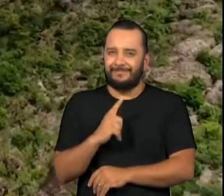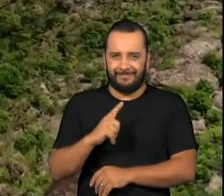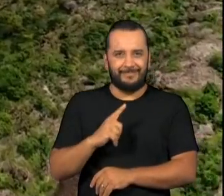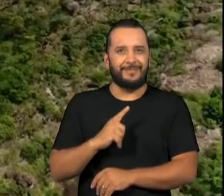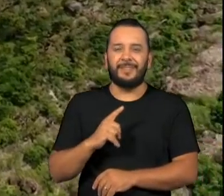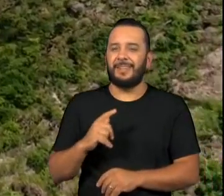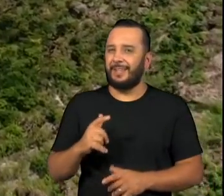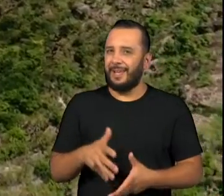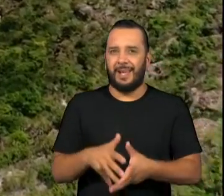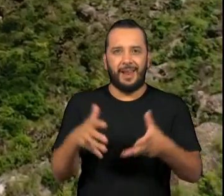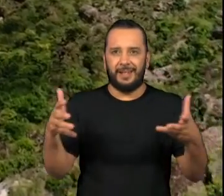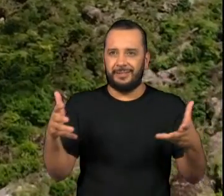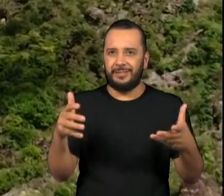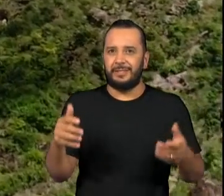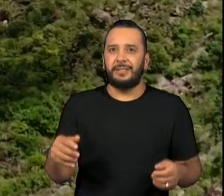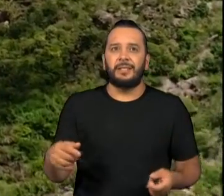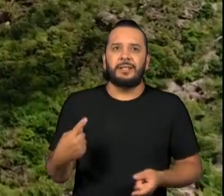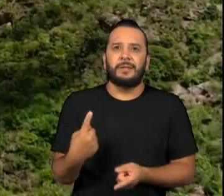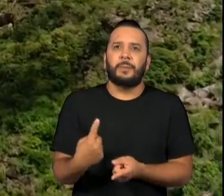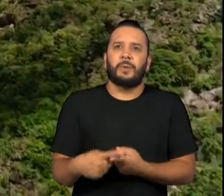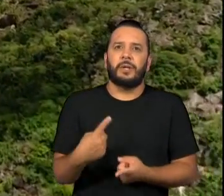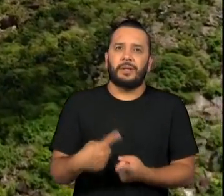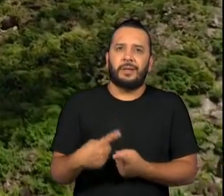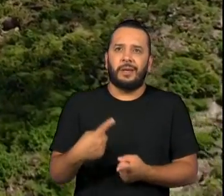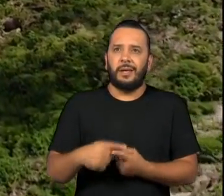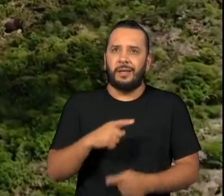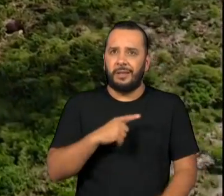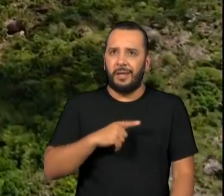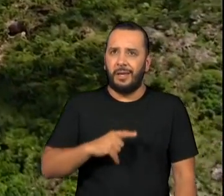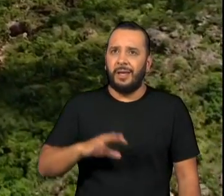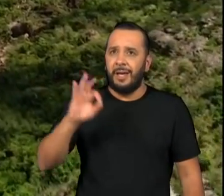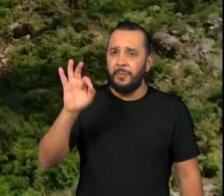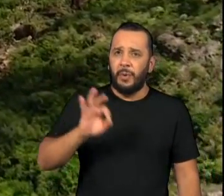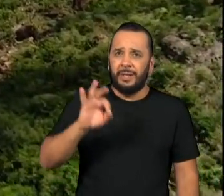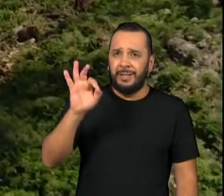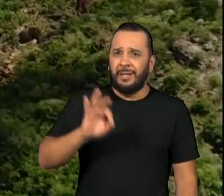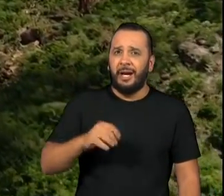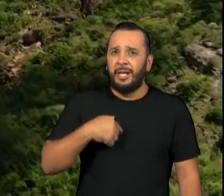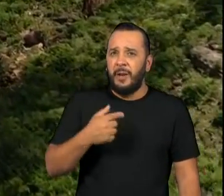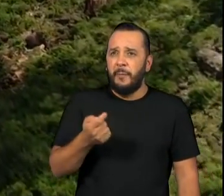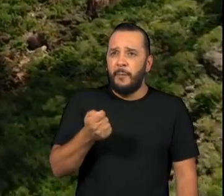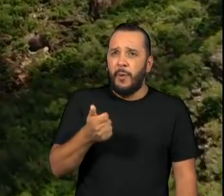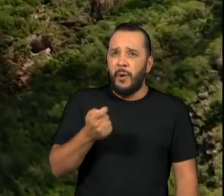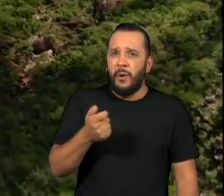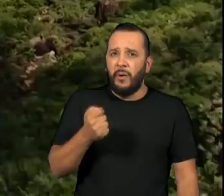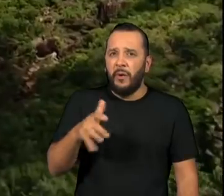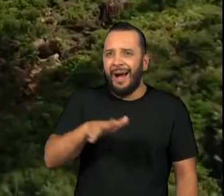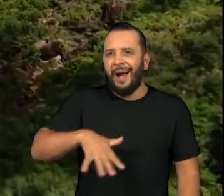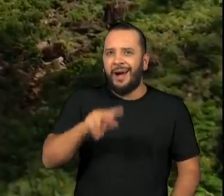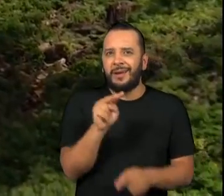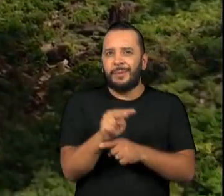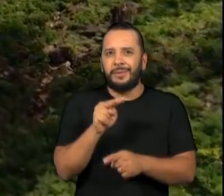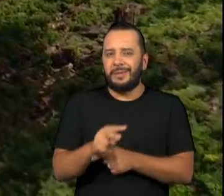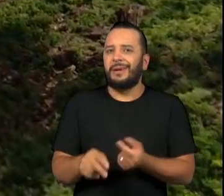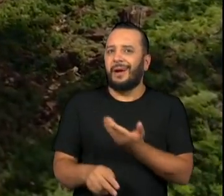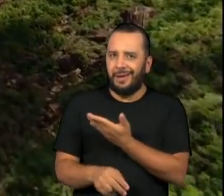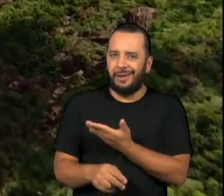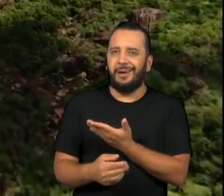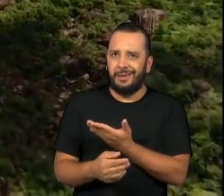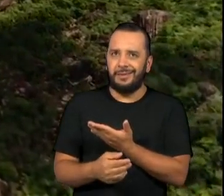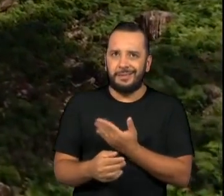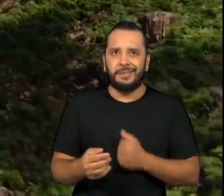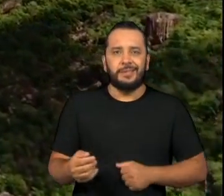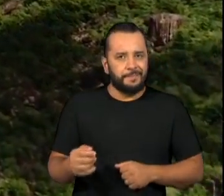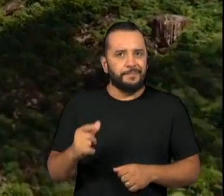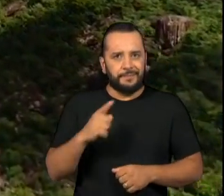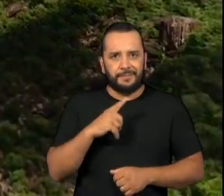riqueza, e porque nós temos um percentual muito pequeno de áreas de conservação, parques